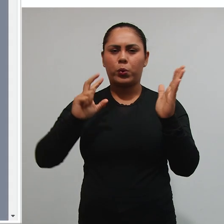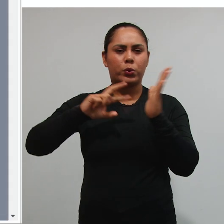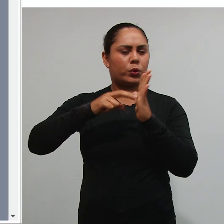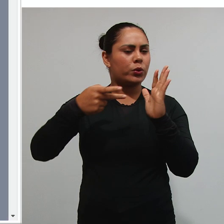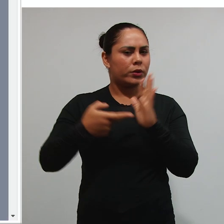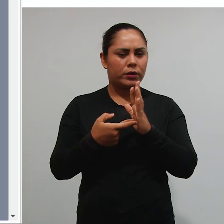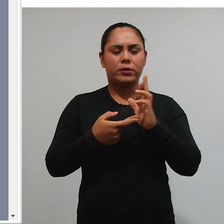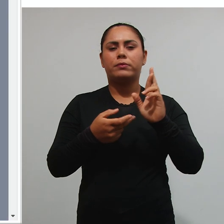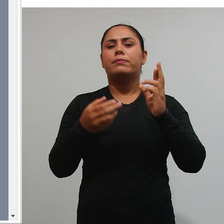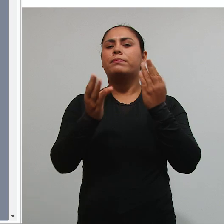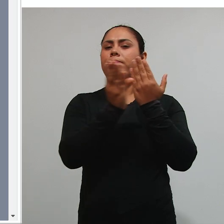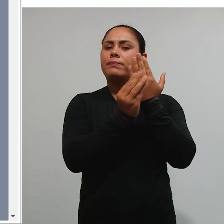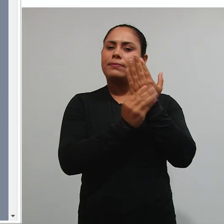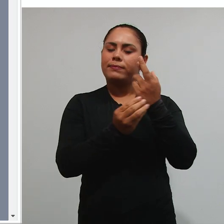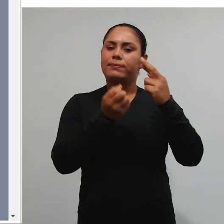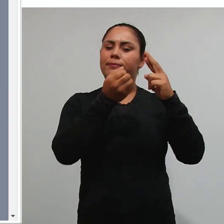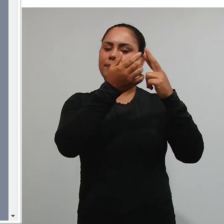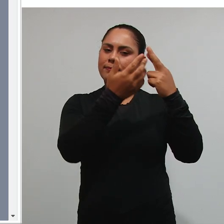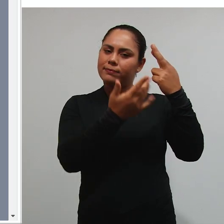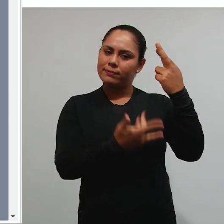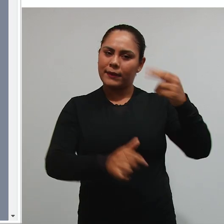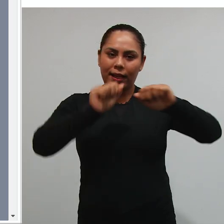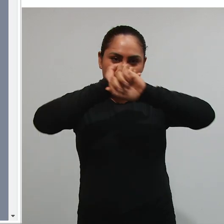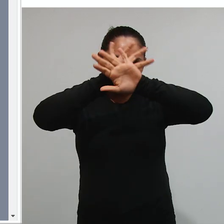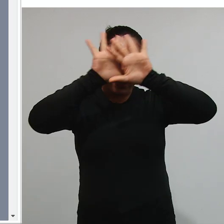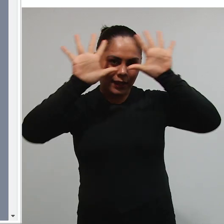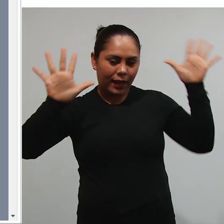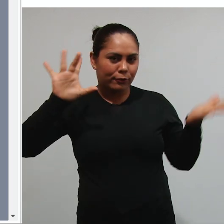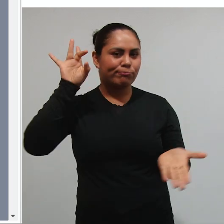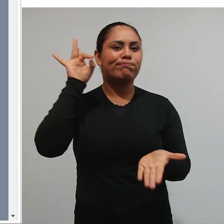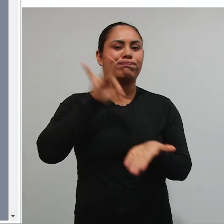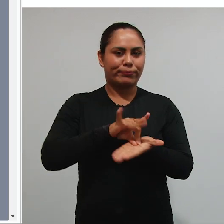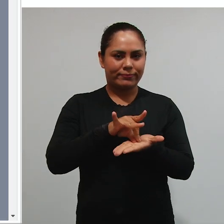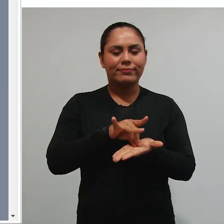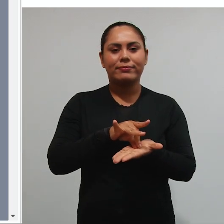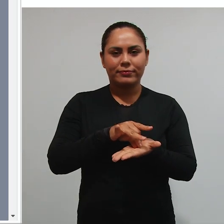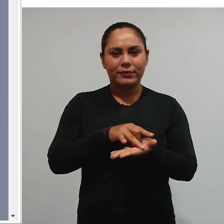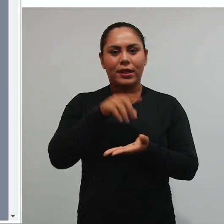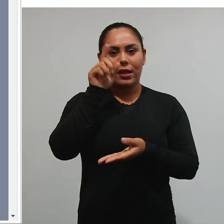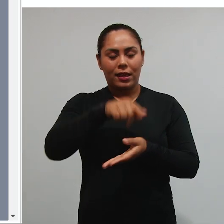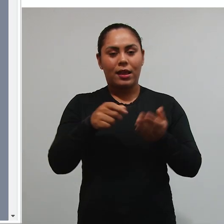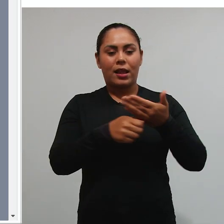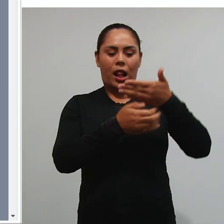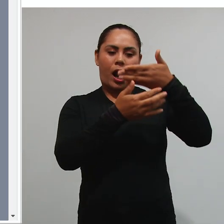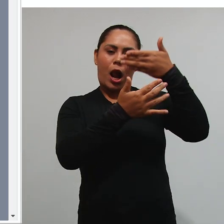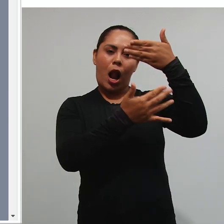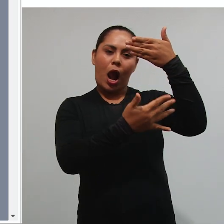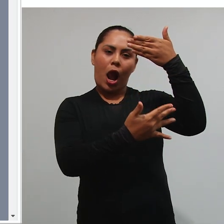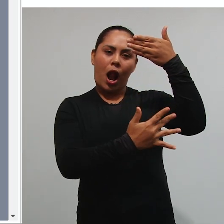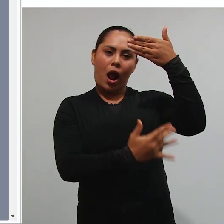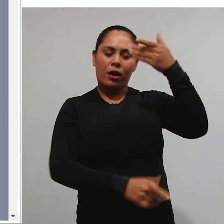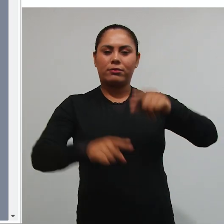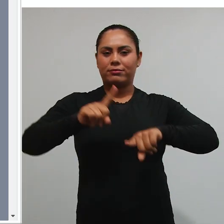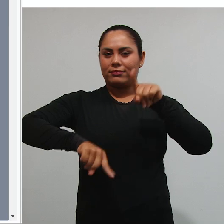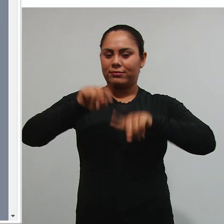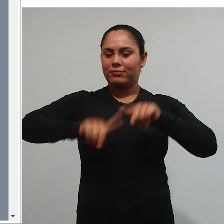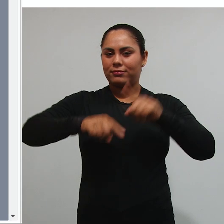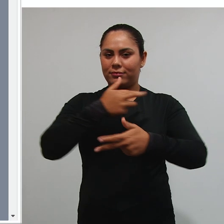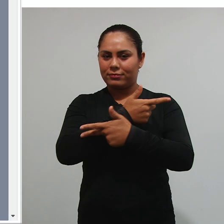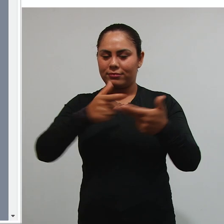referências? Referências está aí, olha, claro e nítido. É a lista de obras e